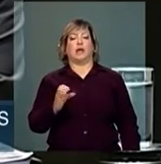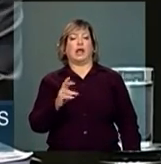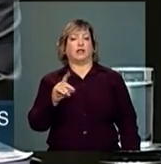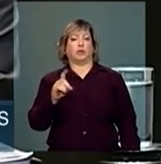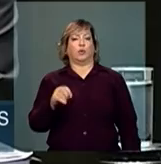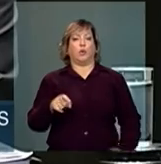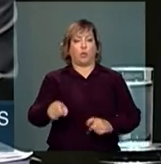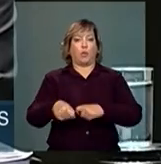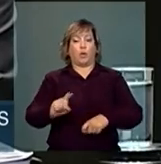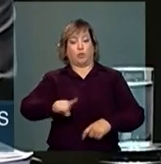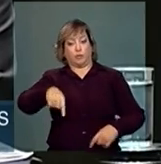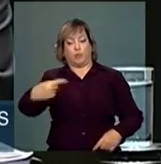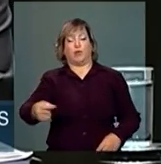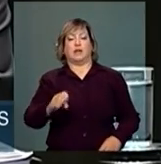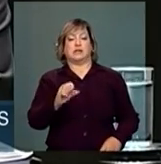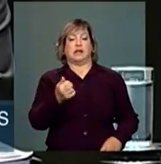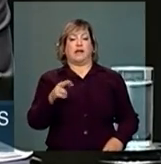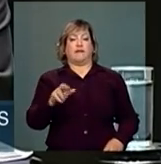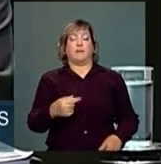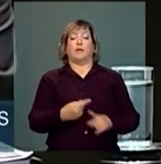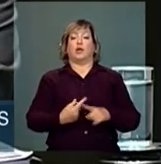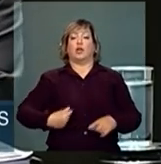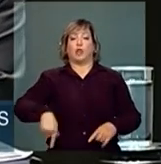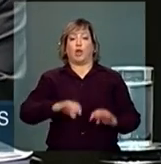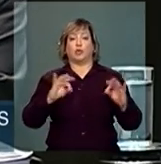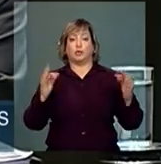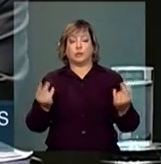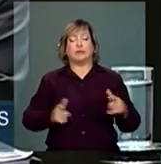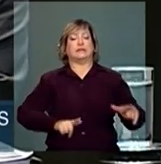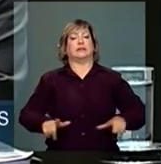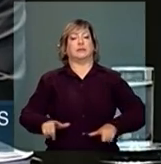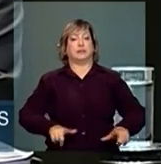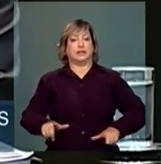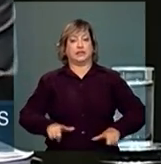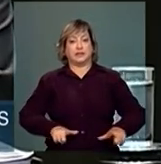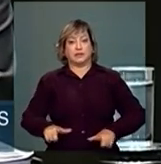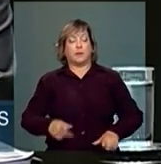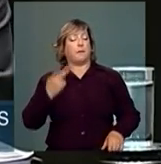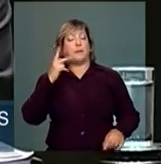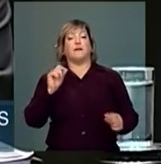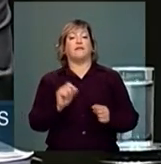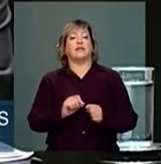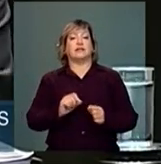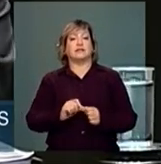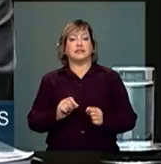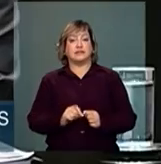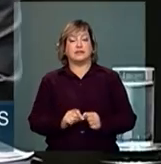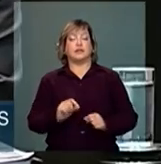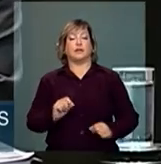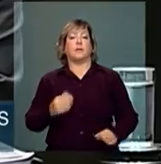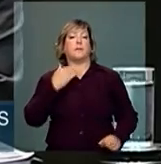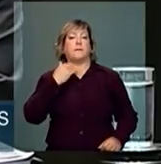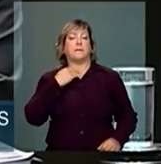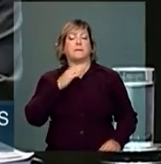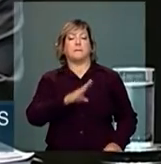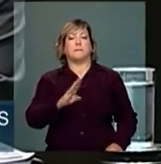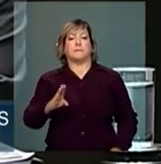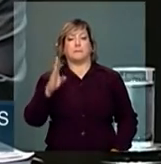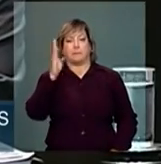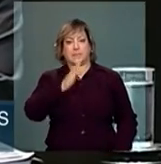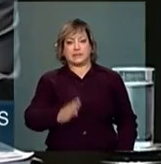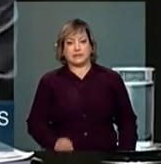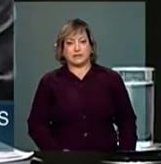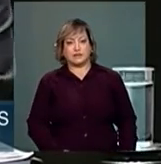safra. Porque todos nós trabalhamos, senhoras e senhores, para fazer um Banco do Brasil cada vez